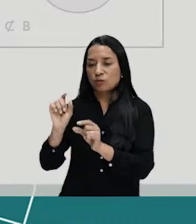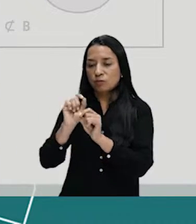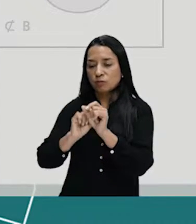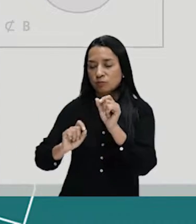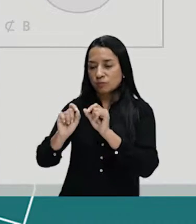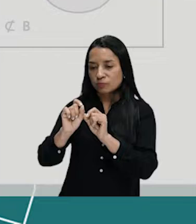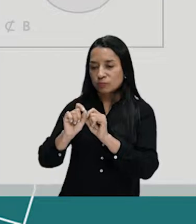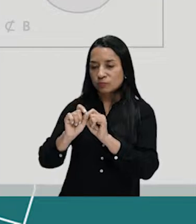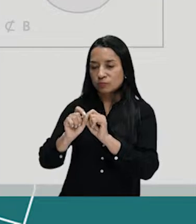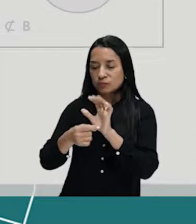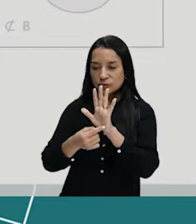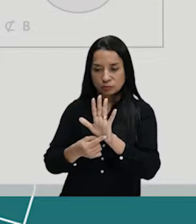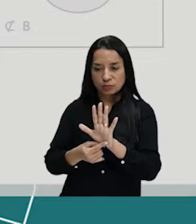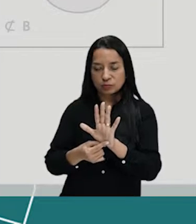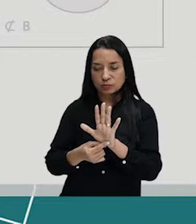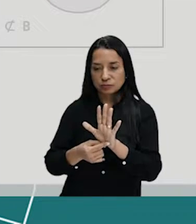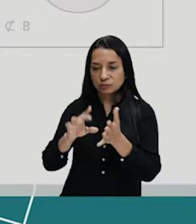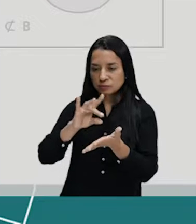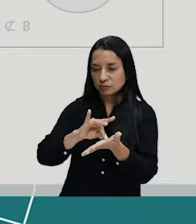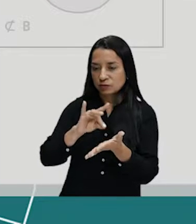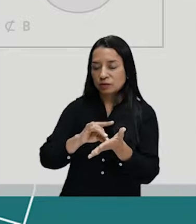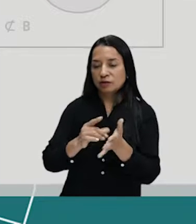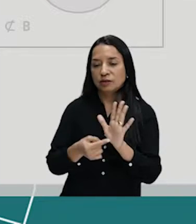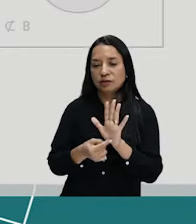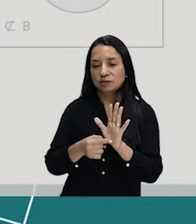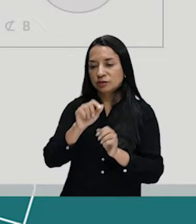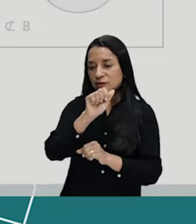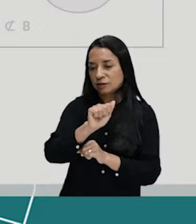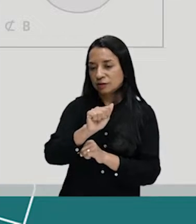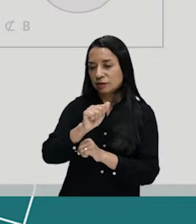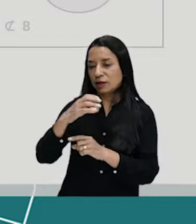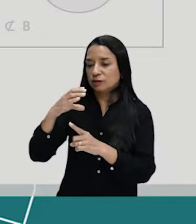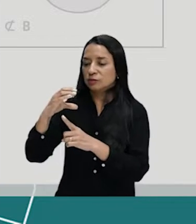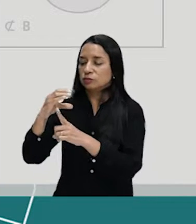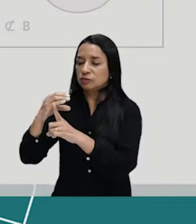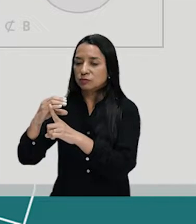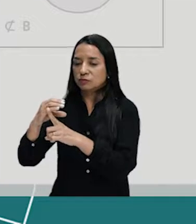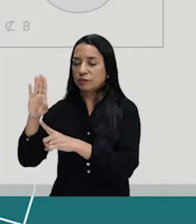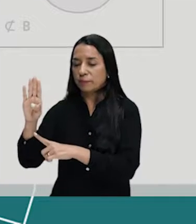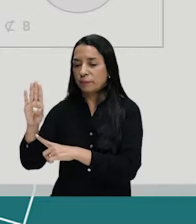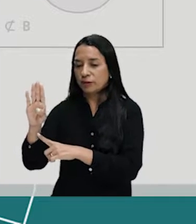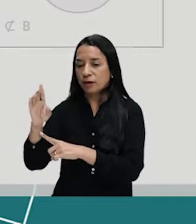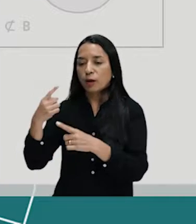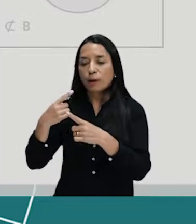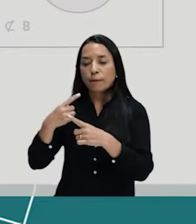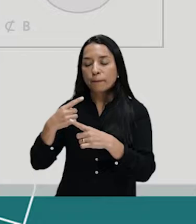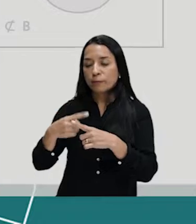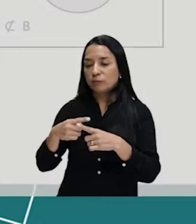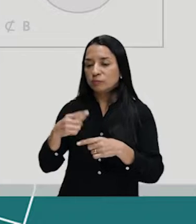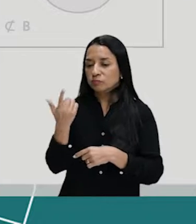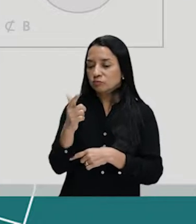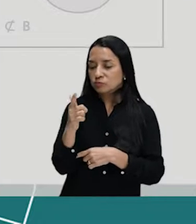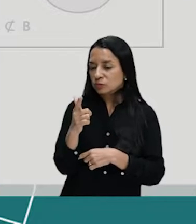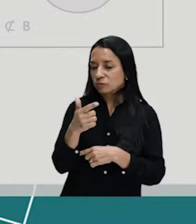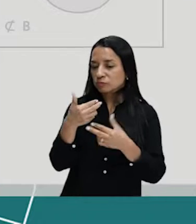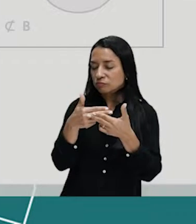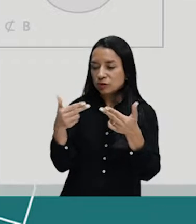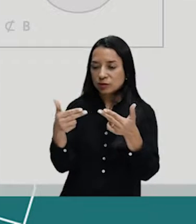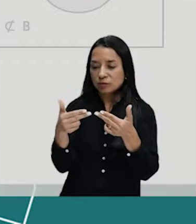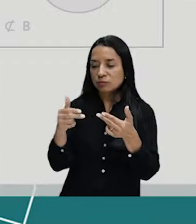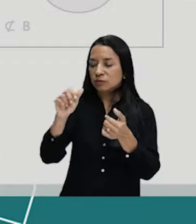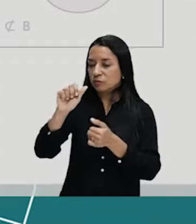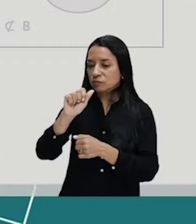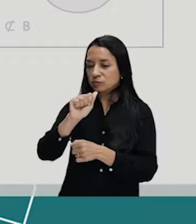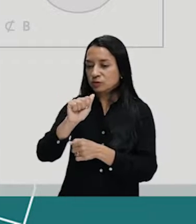afirmo né de cara aqui ah não está continuando Até porque não tem nenhum ele o que faz parte do conjunto B